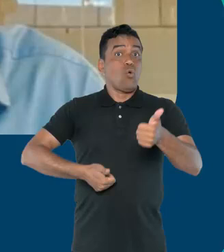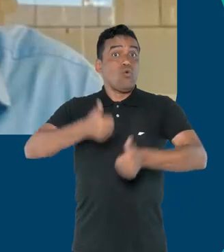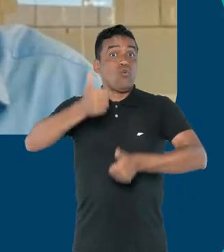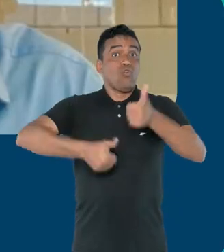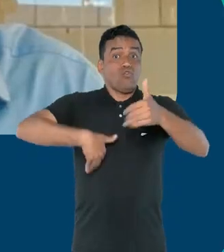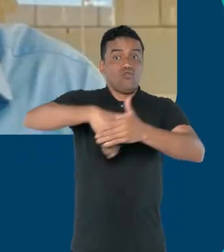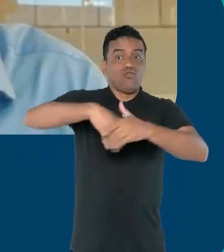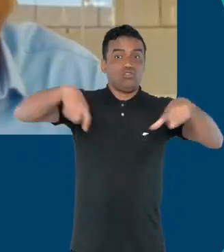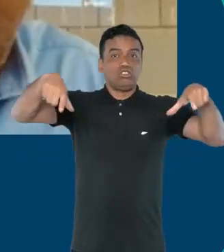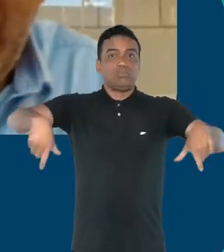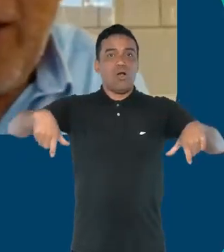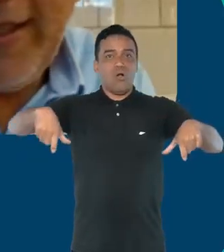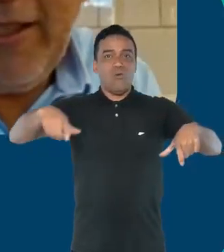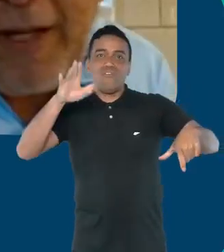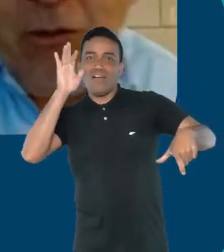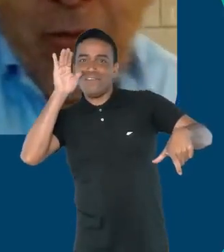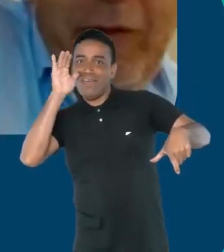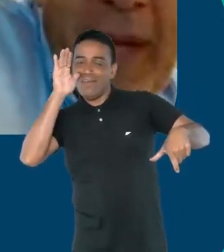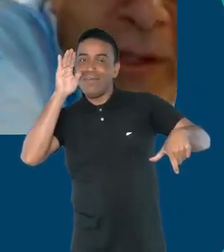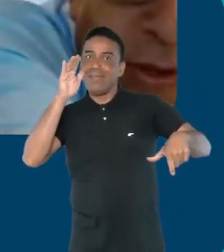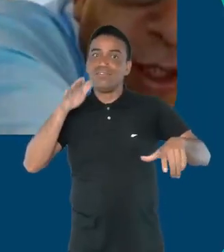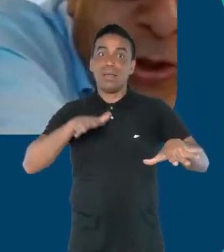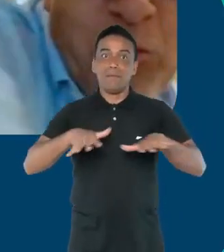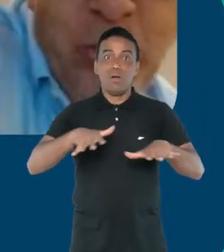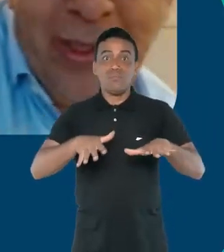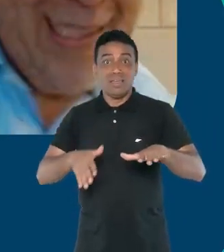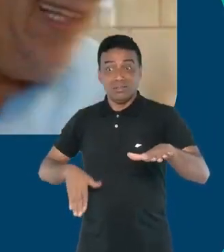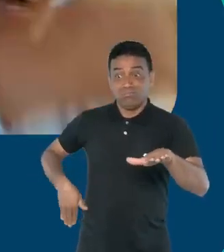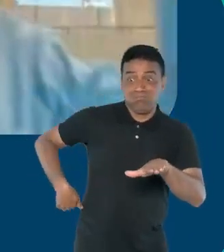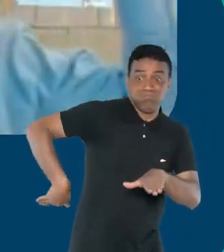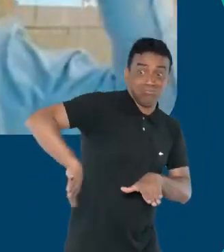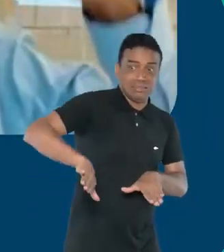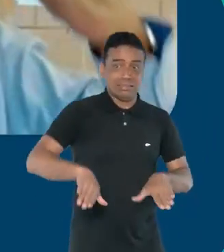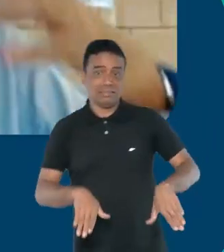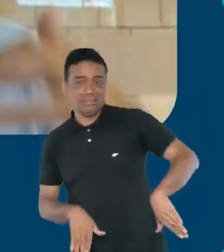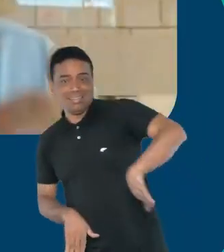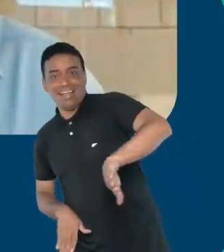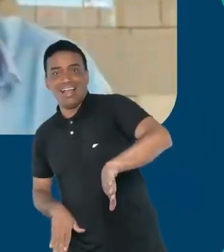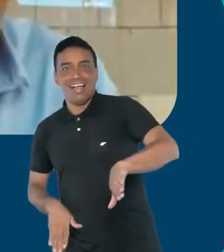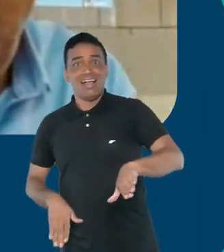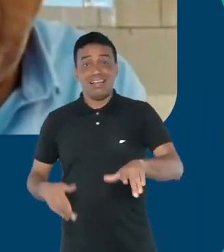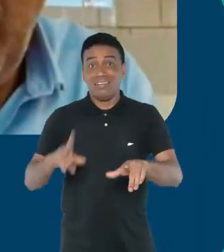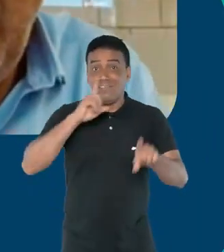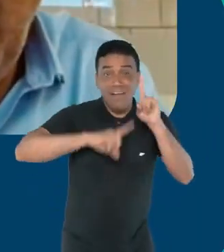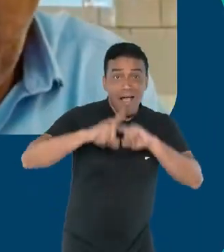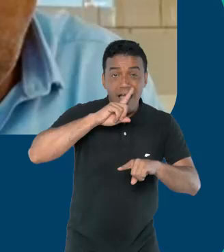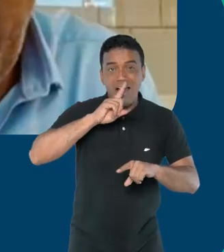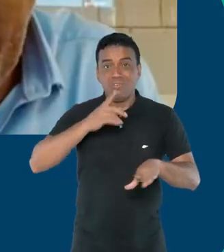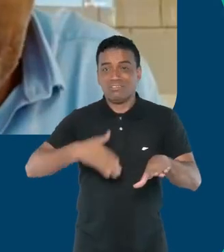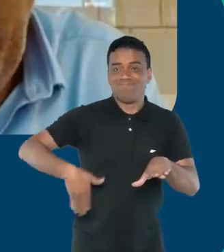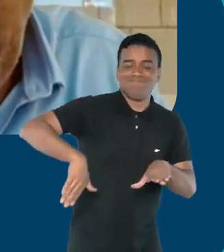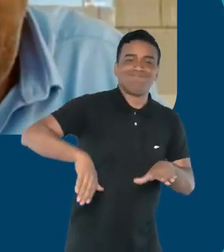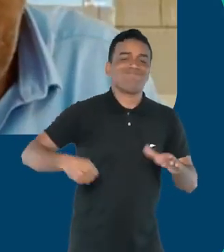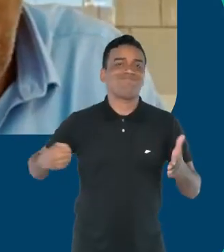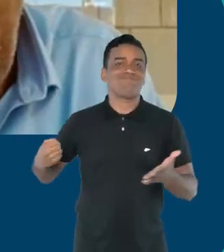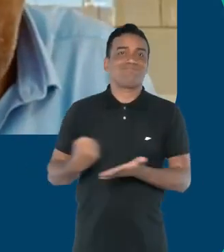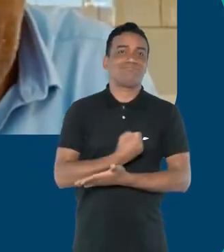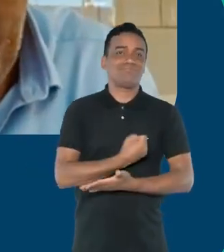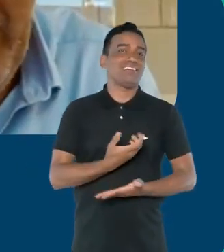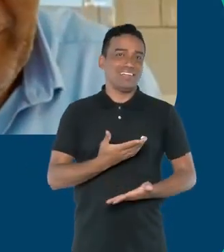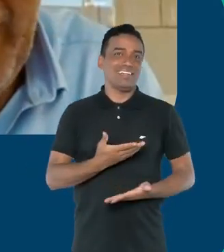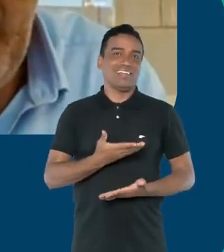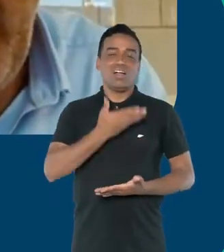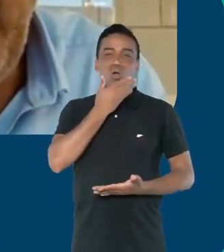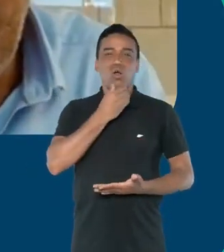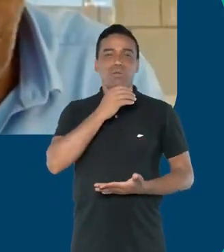por exemplo, você quase que faz o movimento que ele chuta. Se ele erra, você faz um movimento. O Adam Smith, que também,